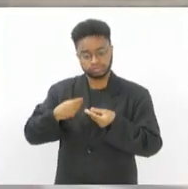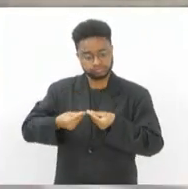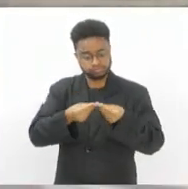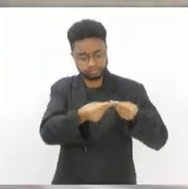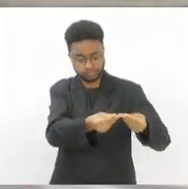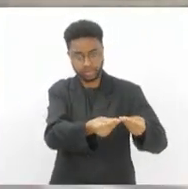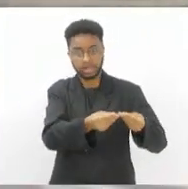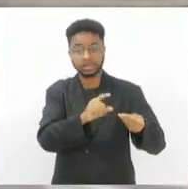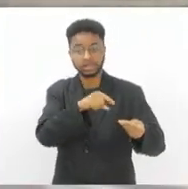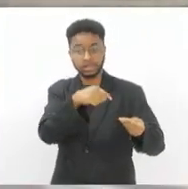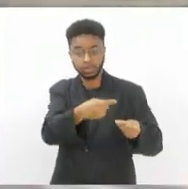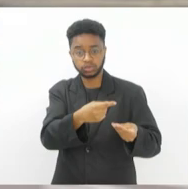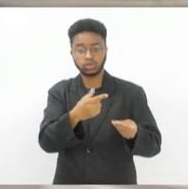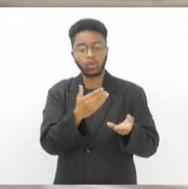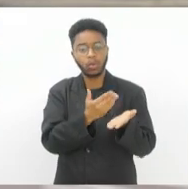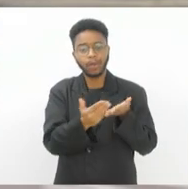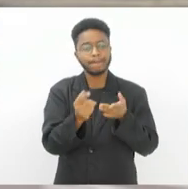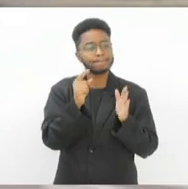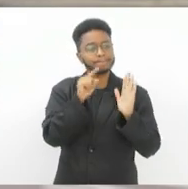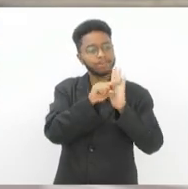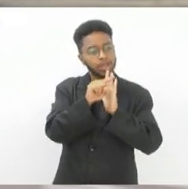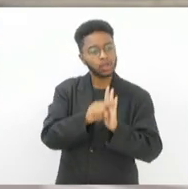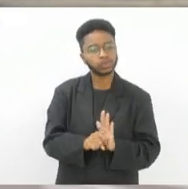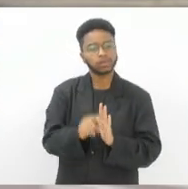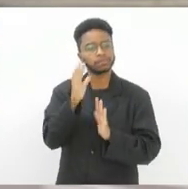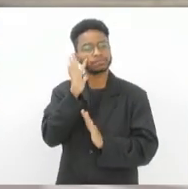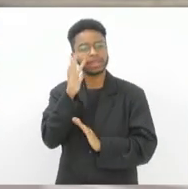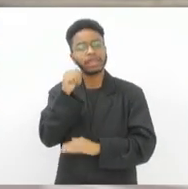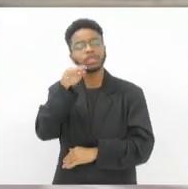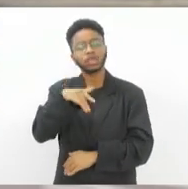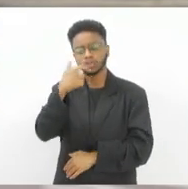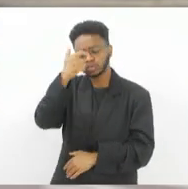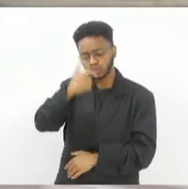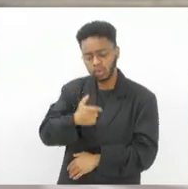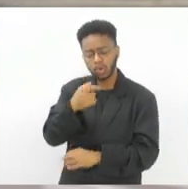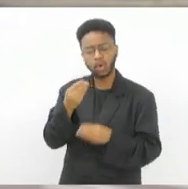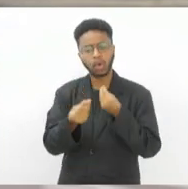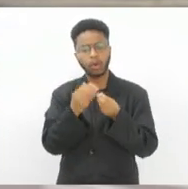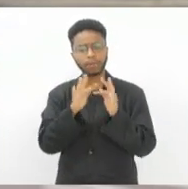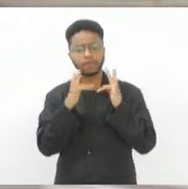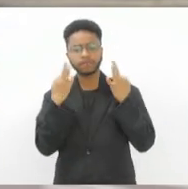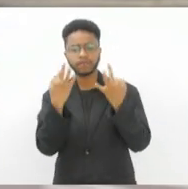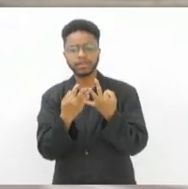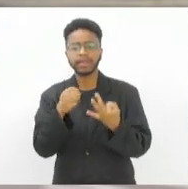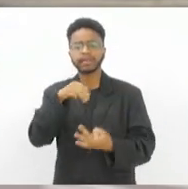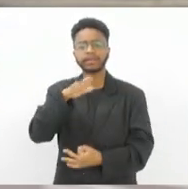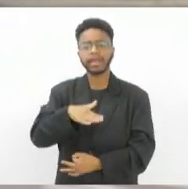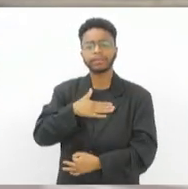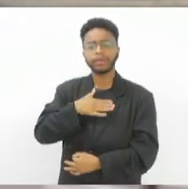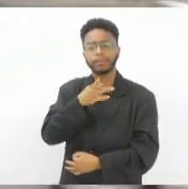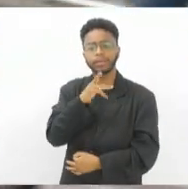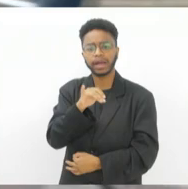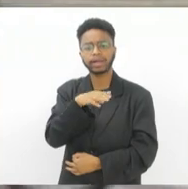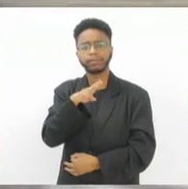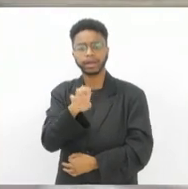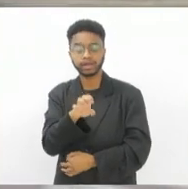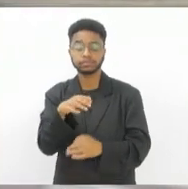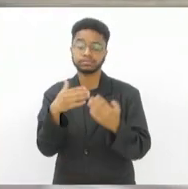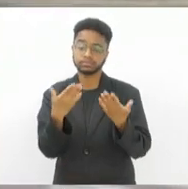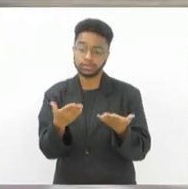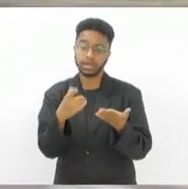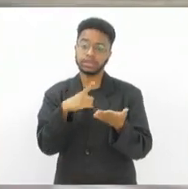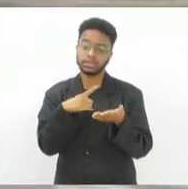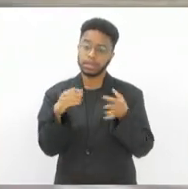tiver essas perguntas, porra, quem sou eu? Quem eram meus pais? E tal, você